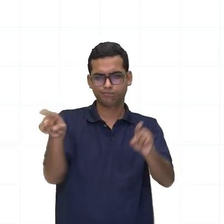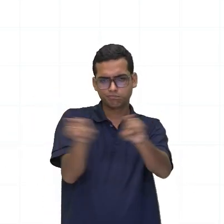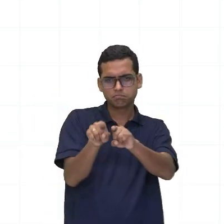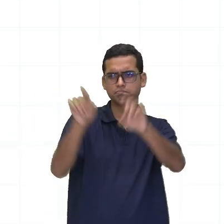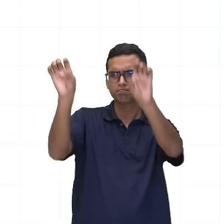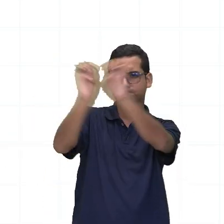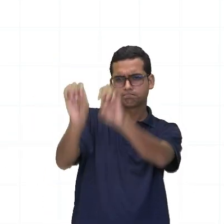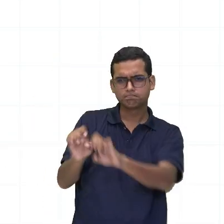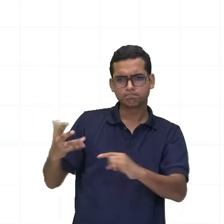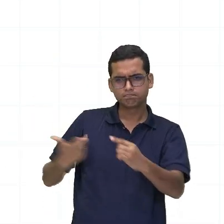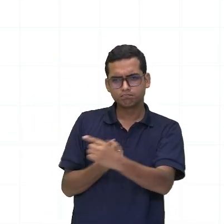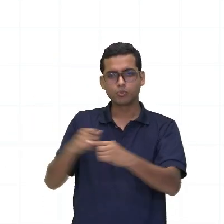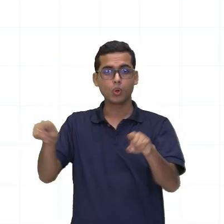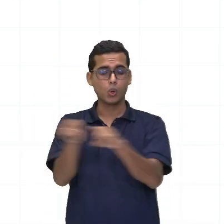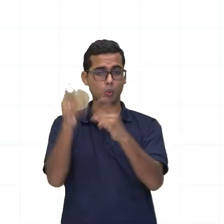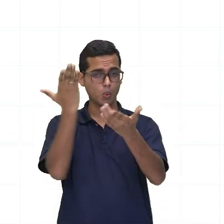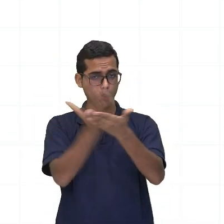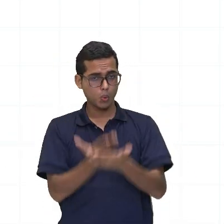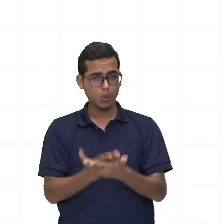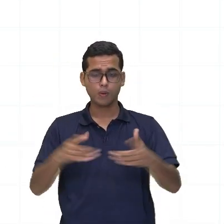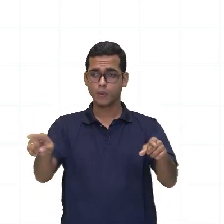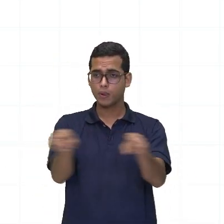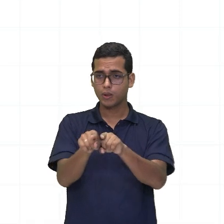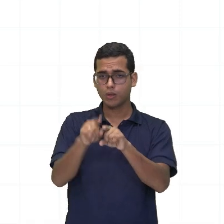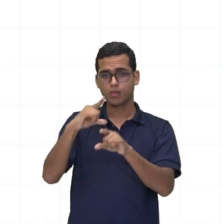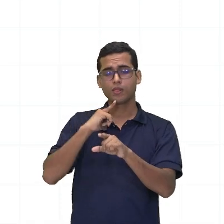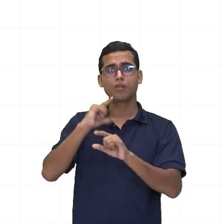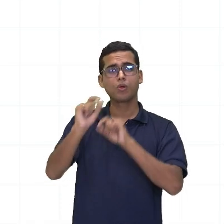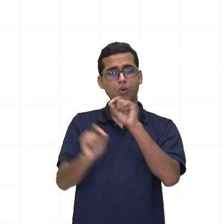esse estudo, nós já vimos aí, passou pela